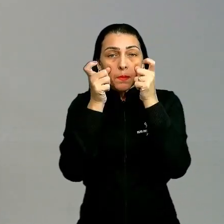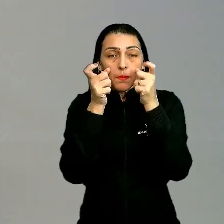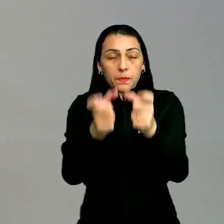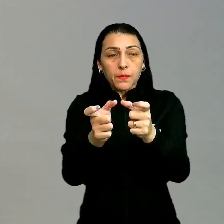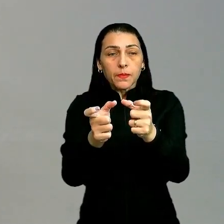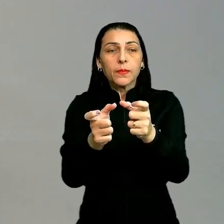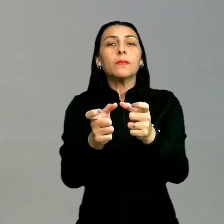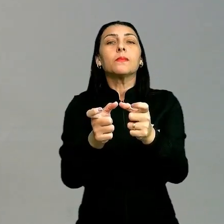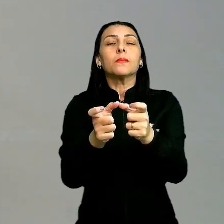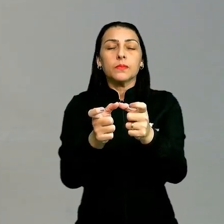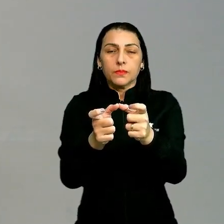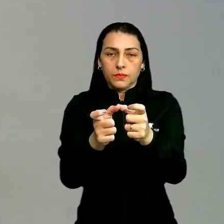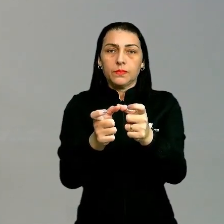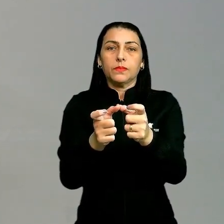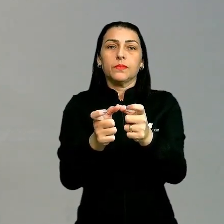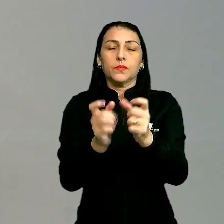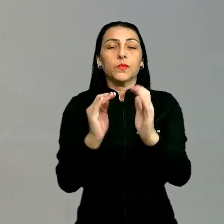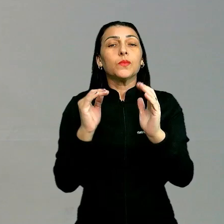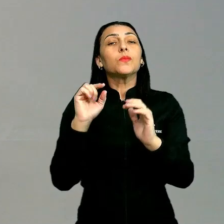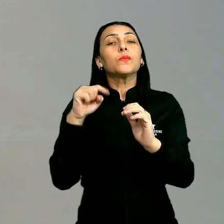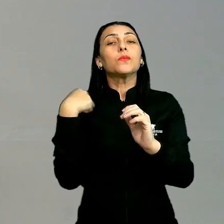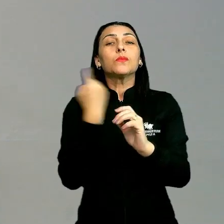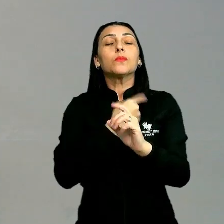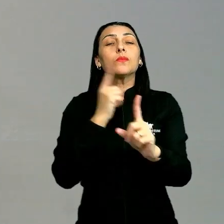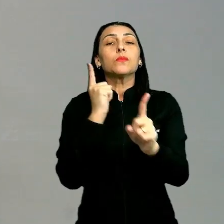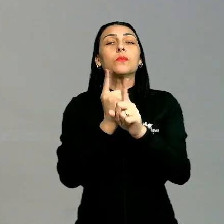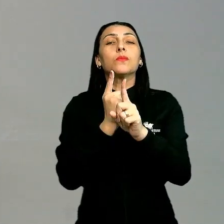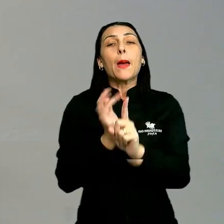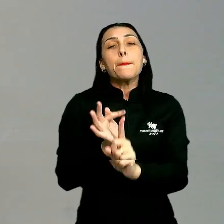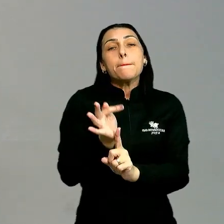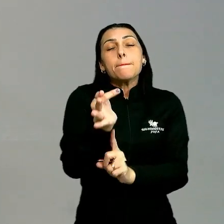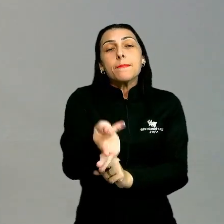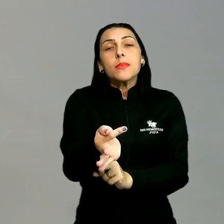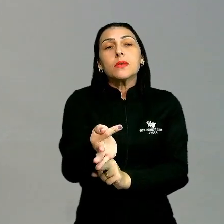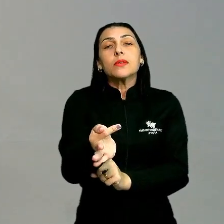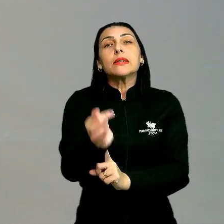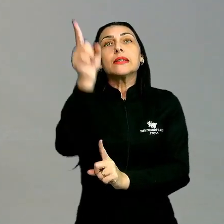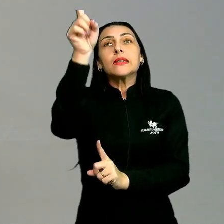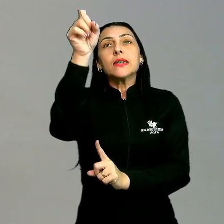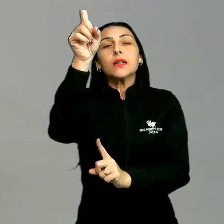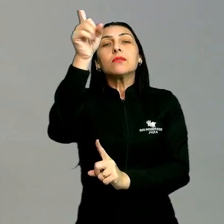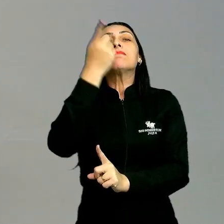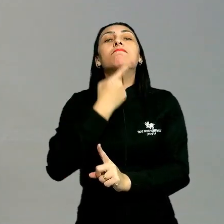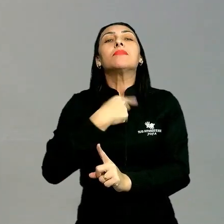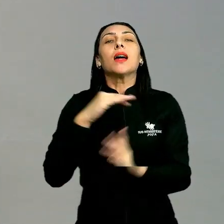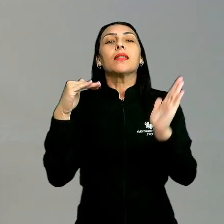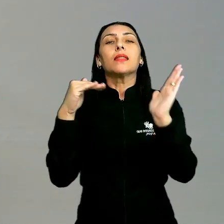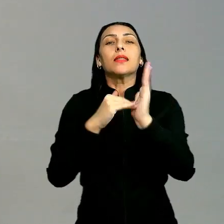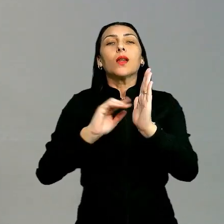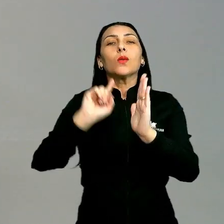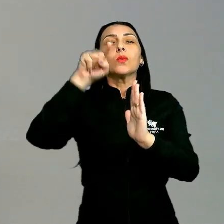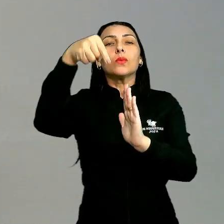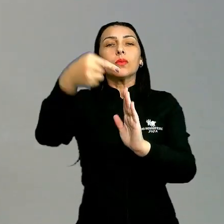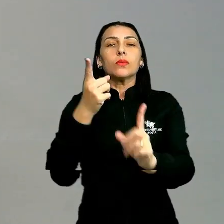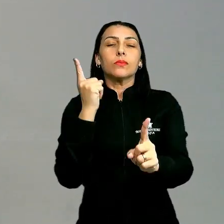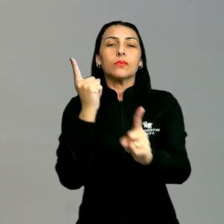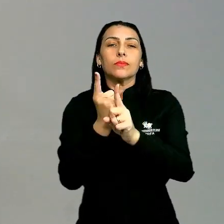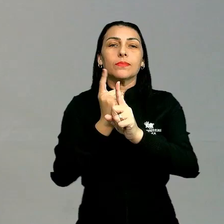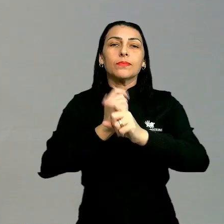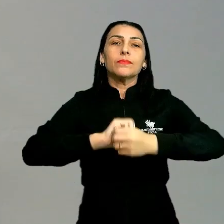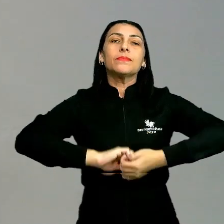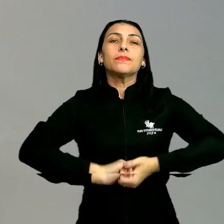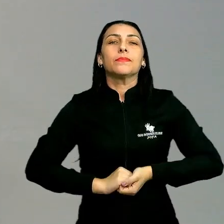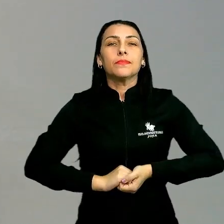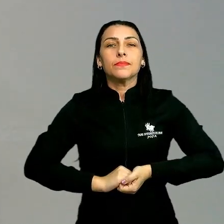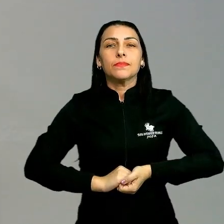atenção dispensada e a gente se encontra brevemente, se Deus quiser. Até o nosso próximo